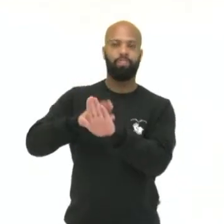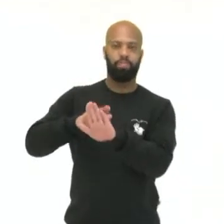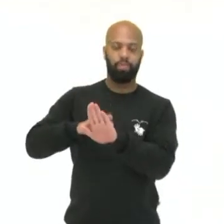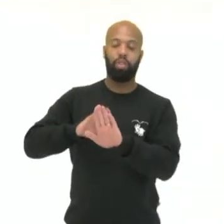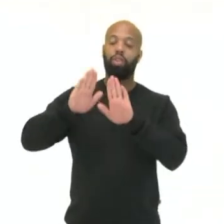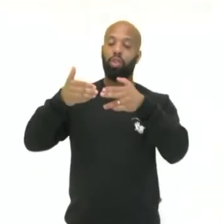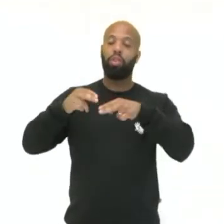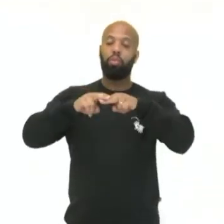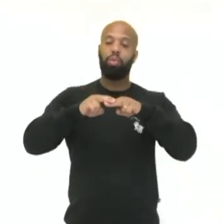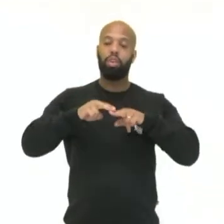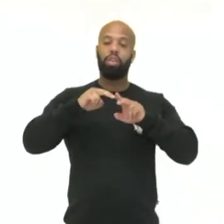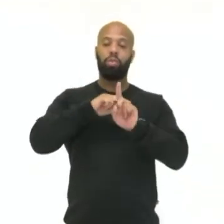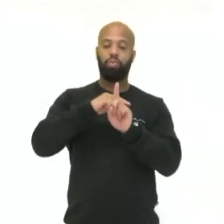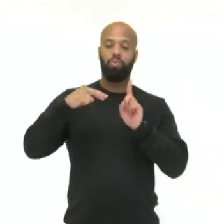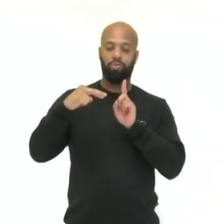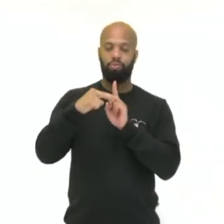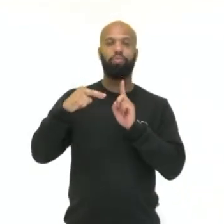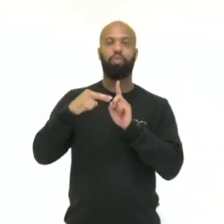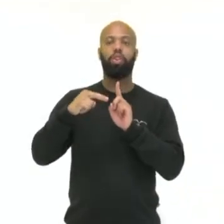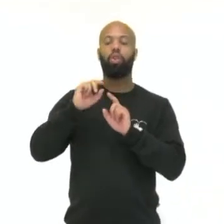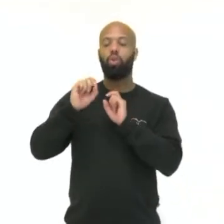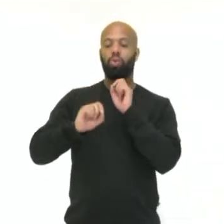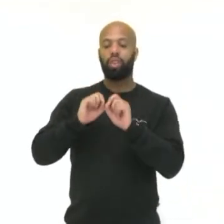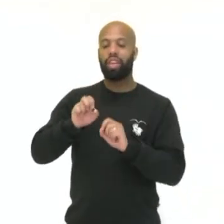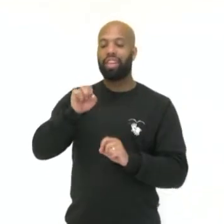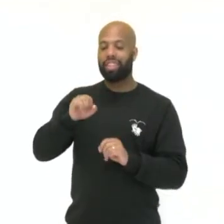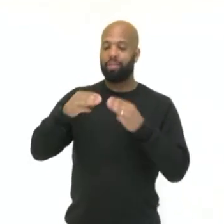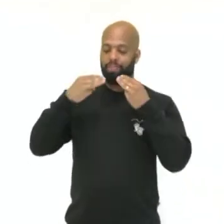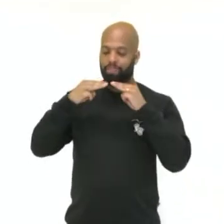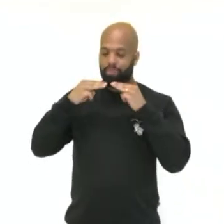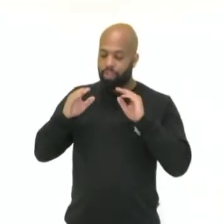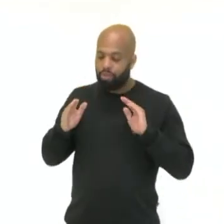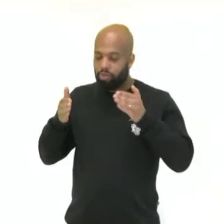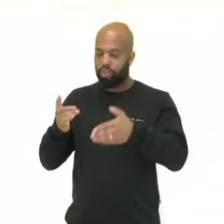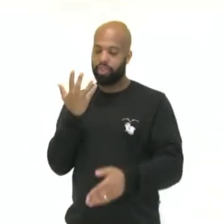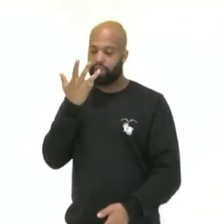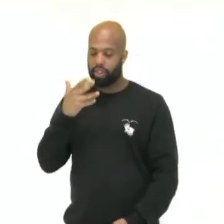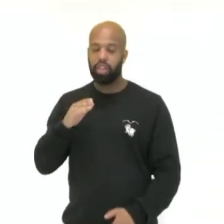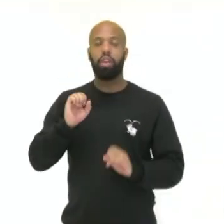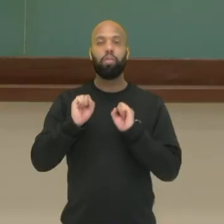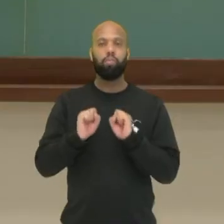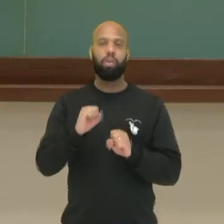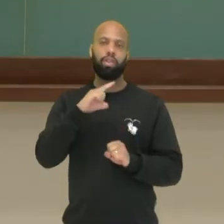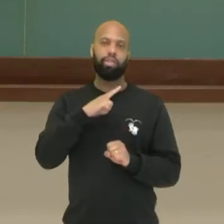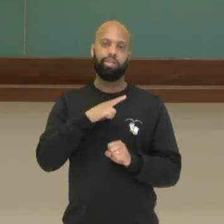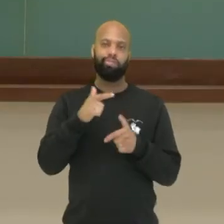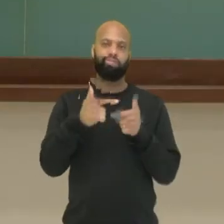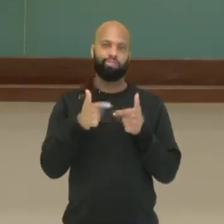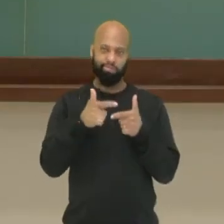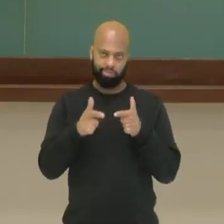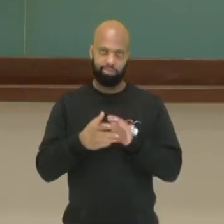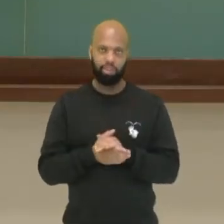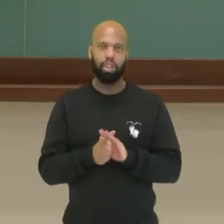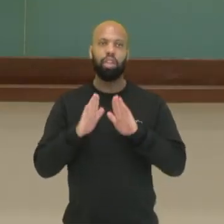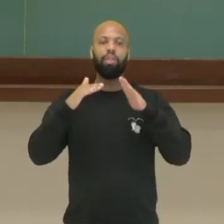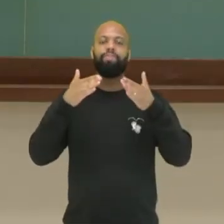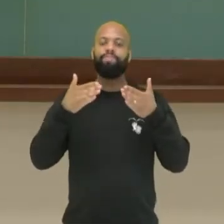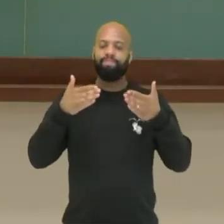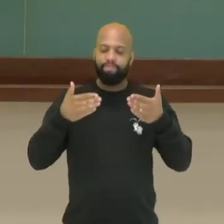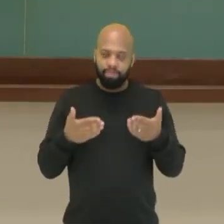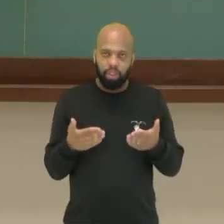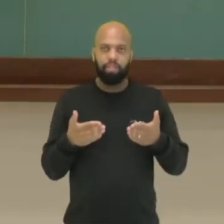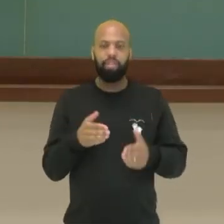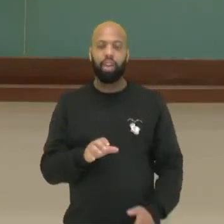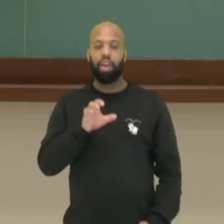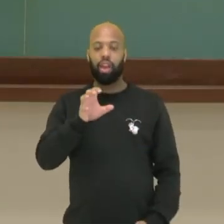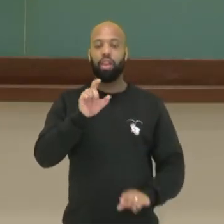a publicidade dirigida às crianças pode trazer problemas. Então, meus queridos e minhas queridas, essa